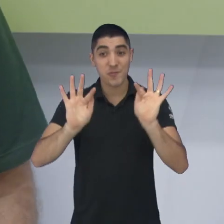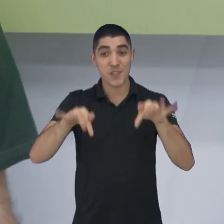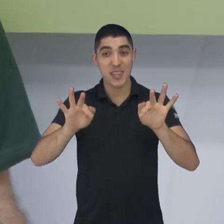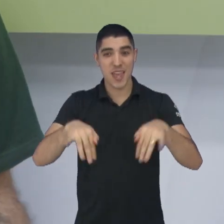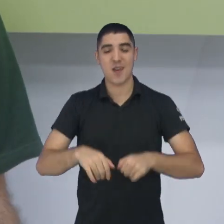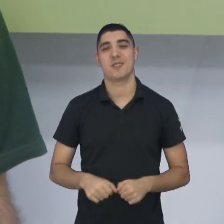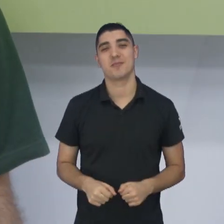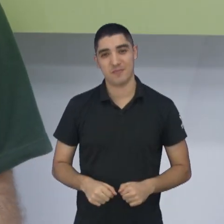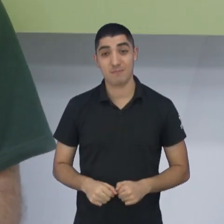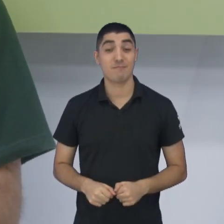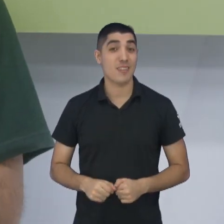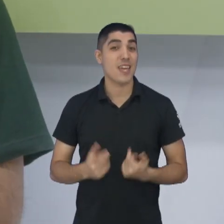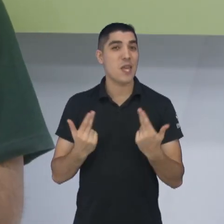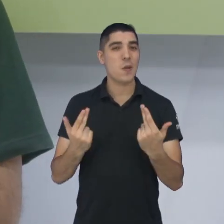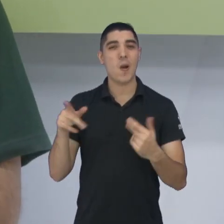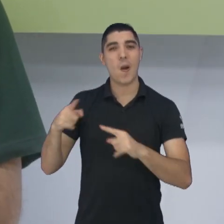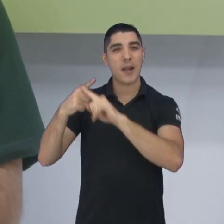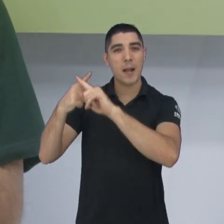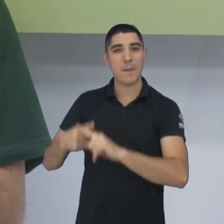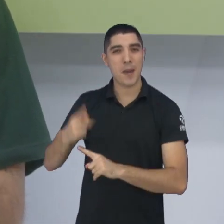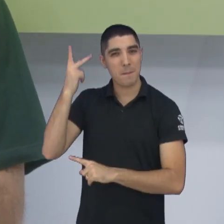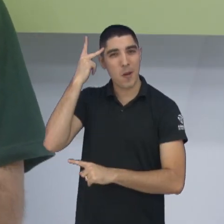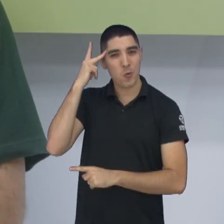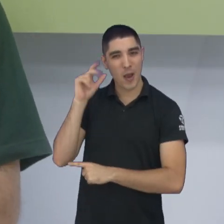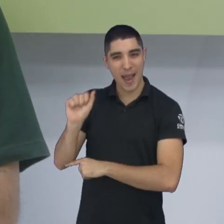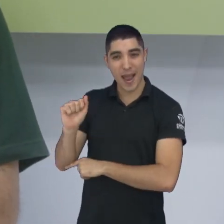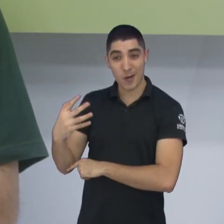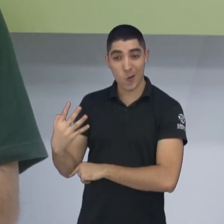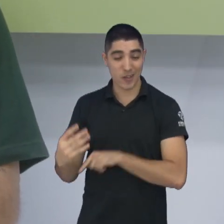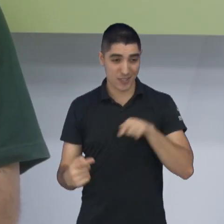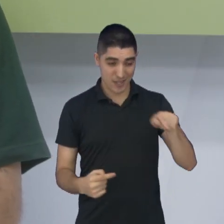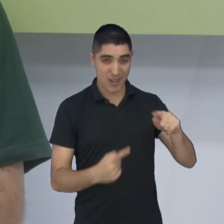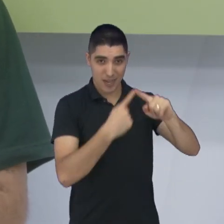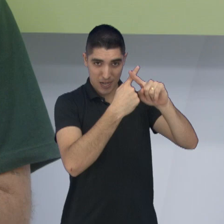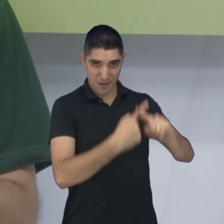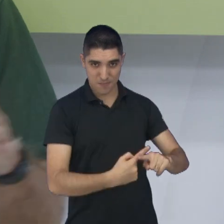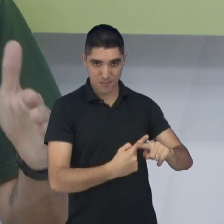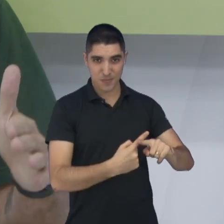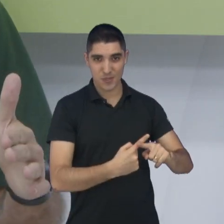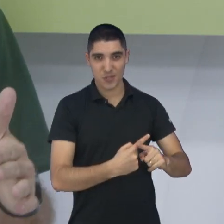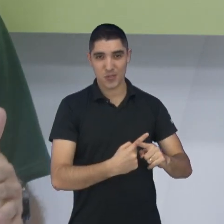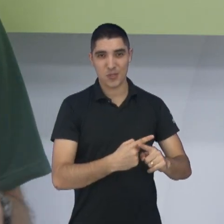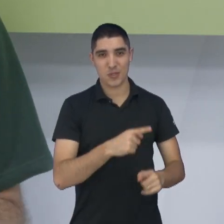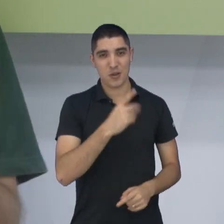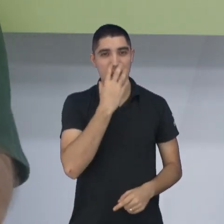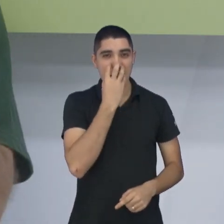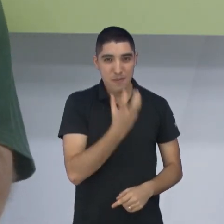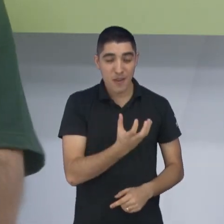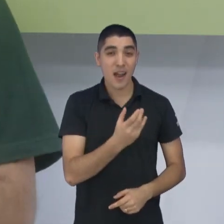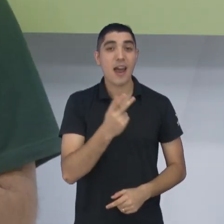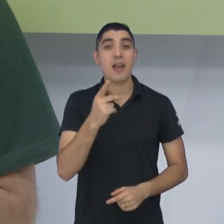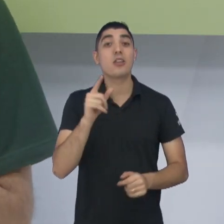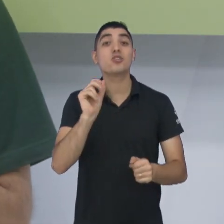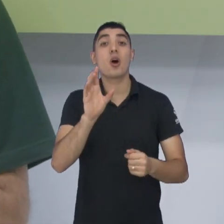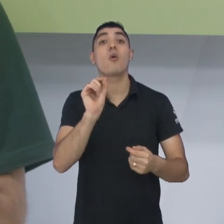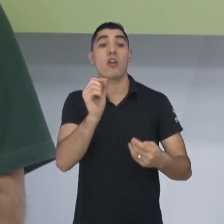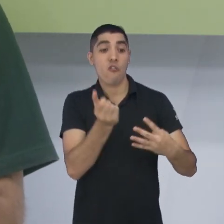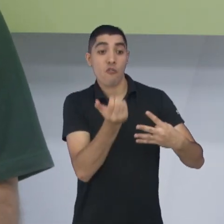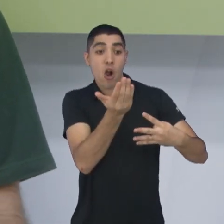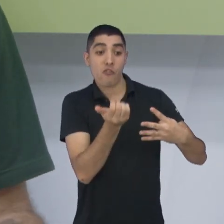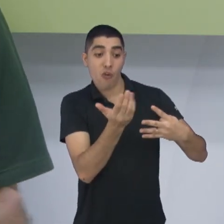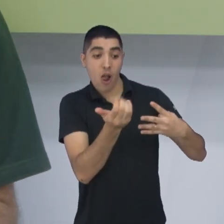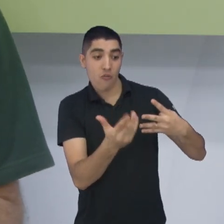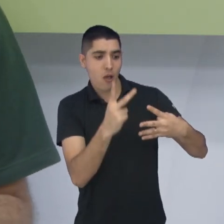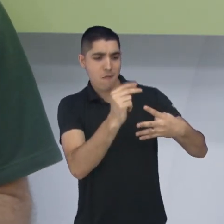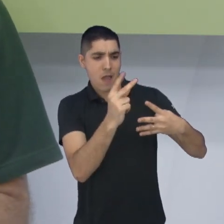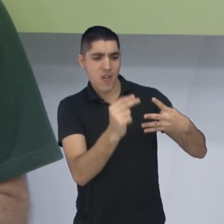Assim como no Sul, Fitão, a Copa Capivara também foi a festa dos visitantes, né? Só pois um é. Mandante acabou vencendo,